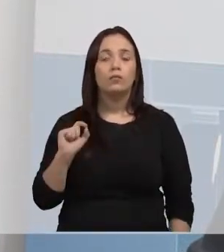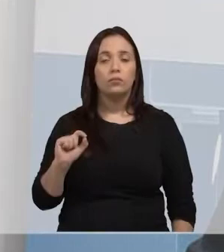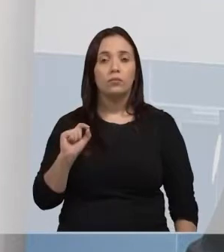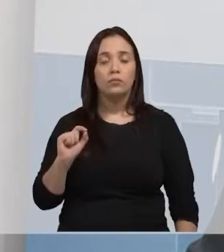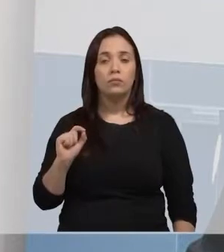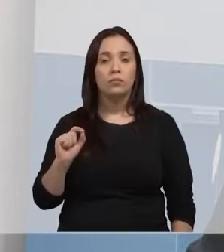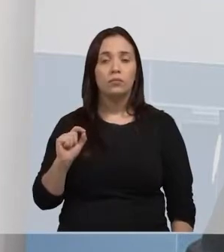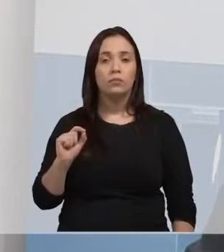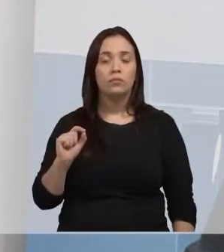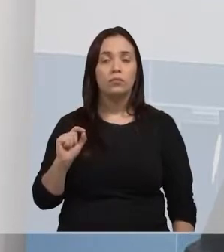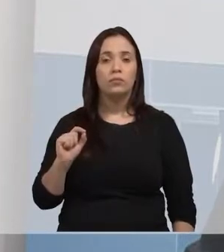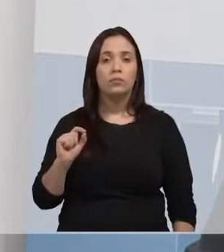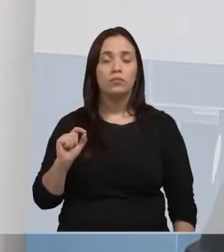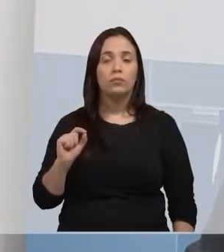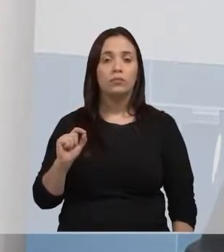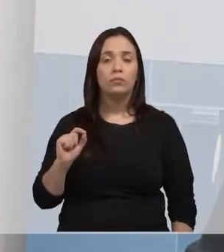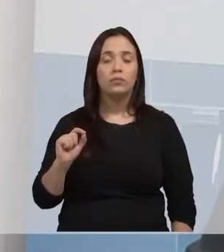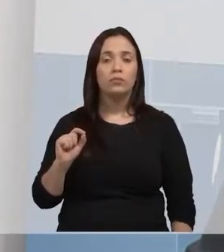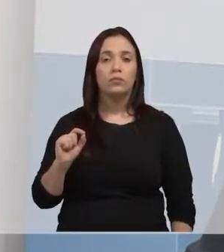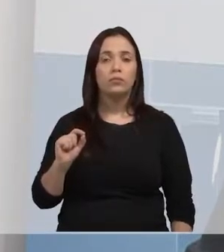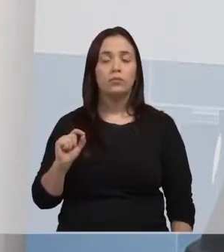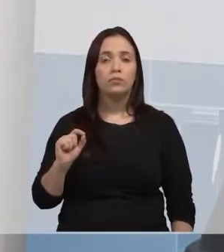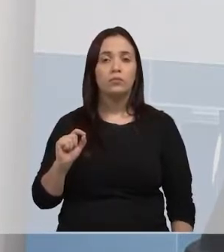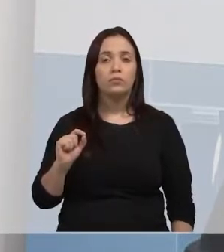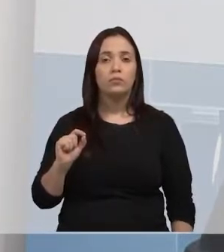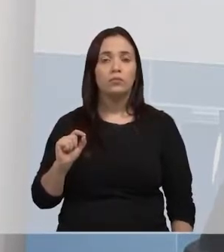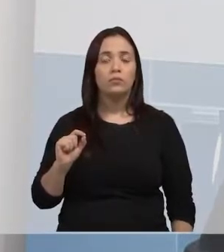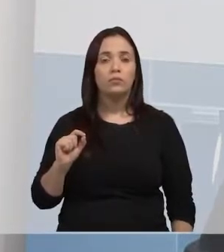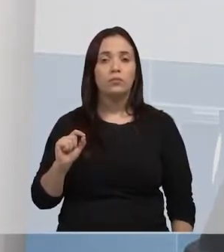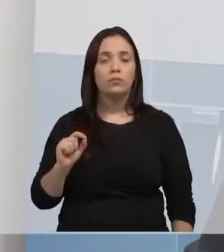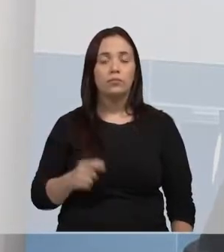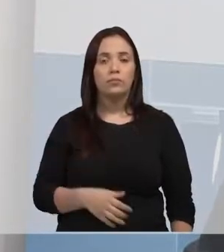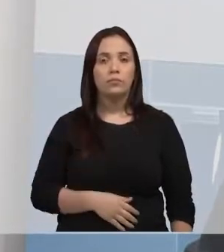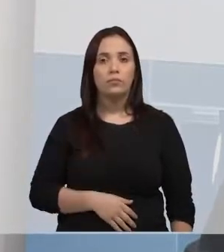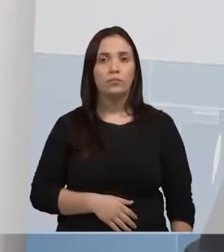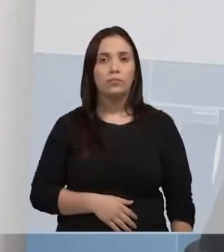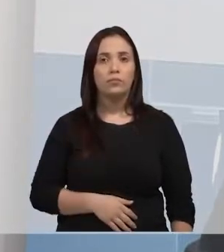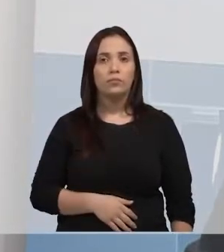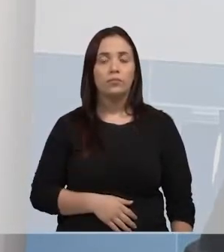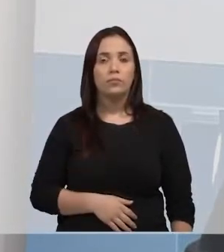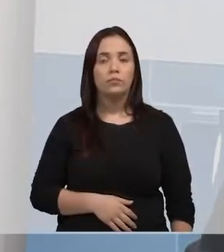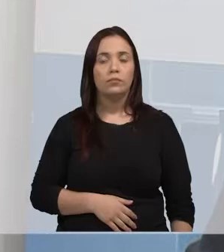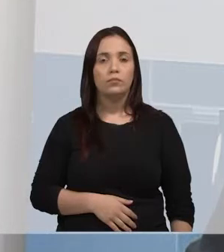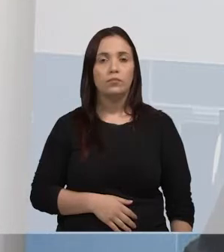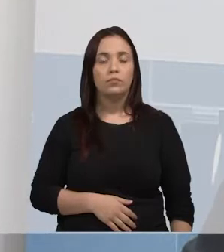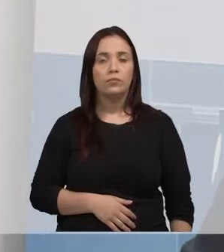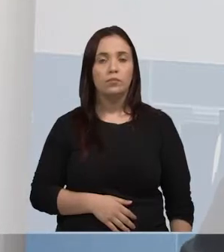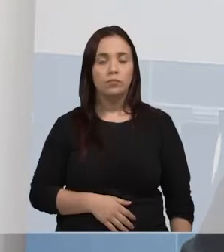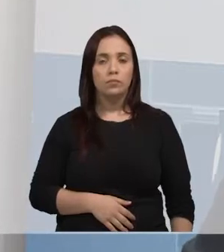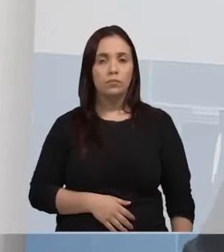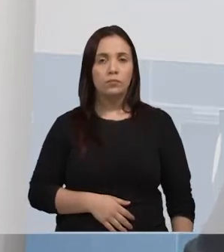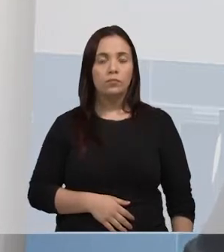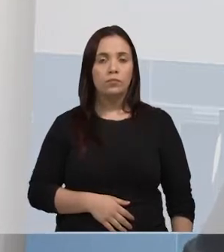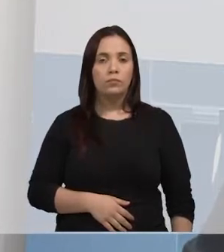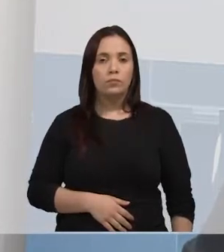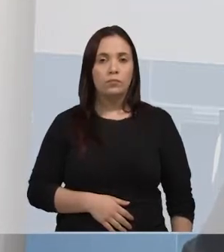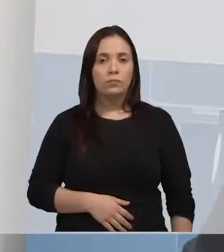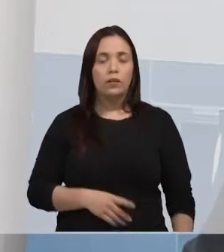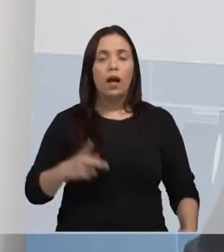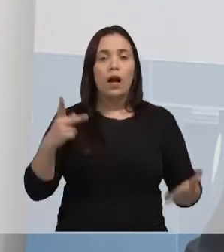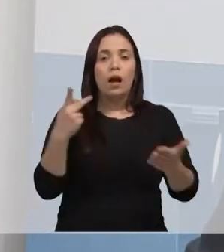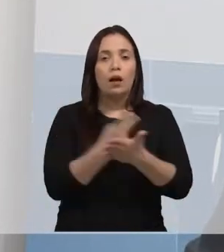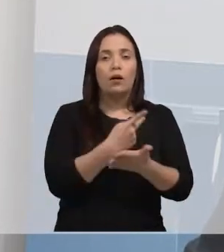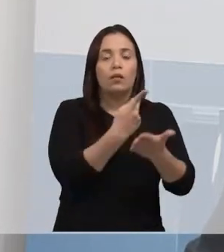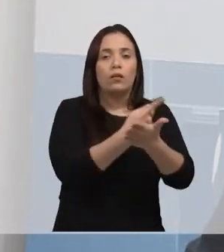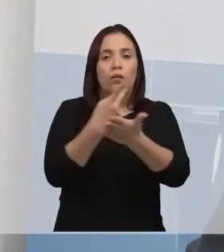desrespeitadas, que a cidadania é agredida, principalmente pela violência, e só o Bolsonaro